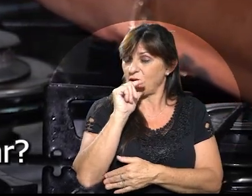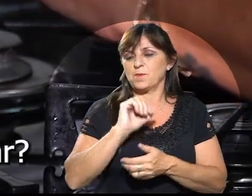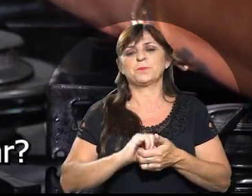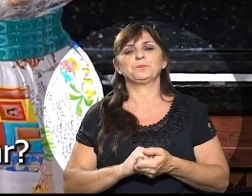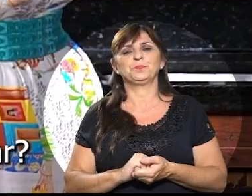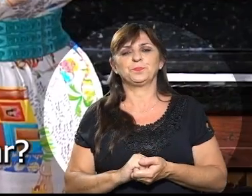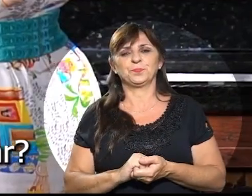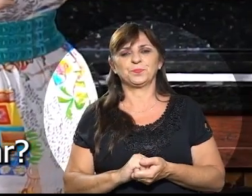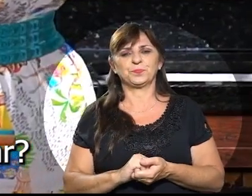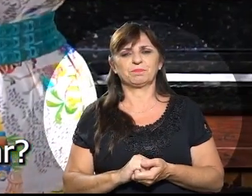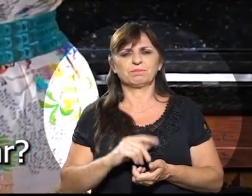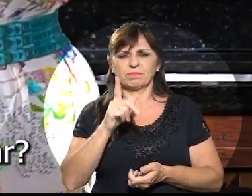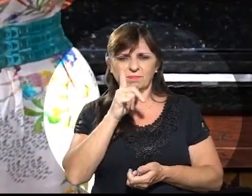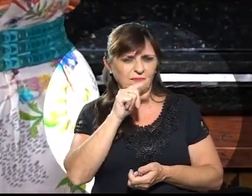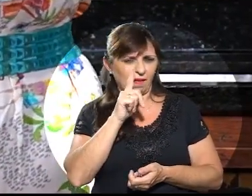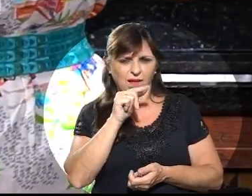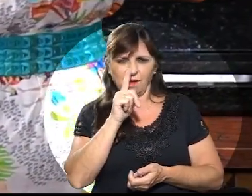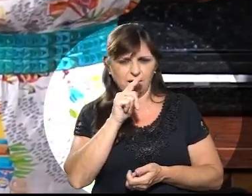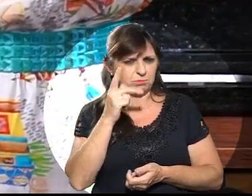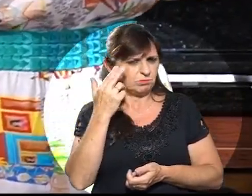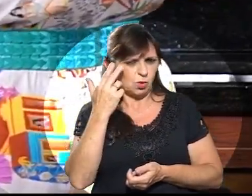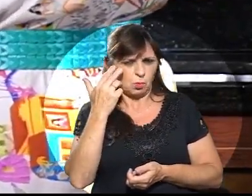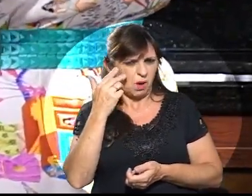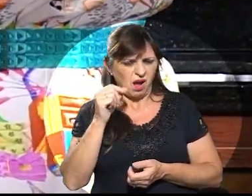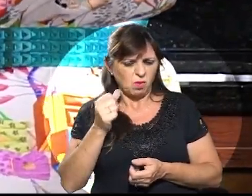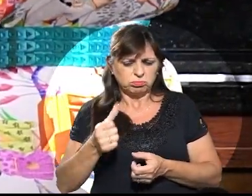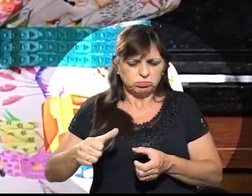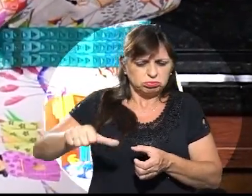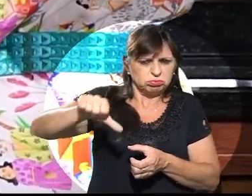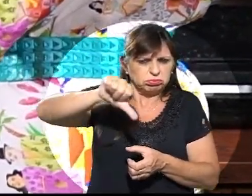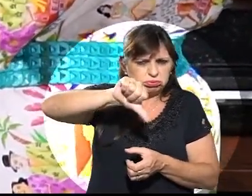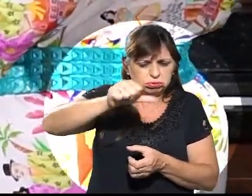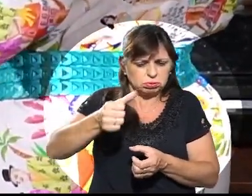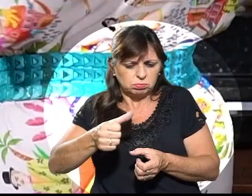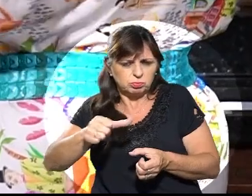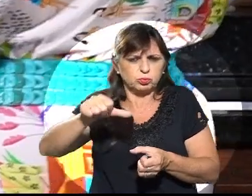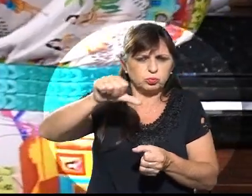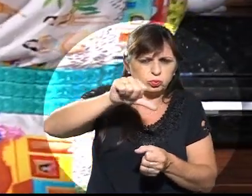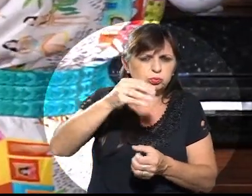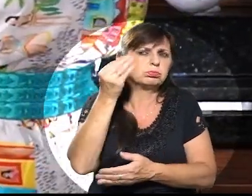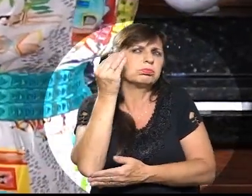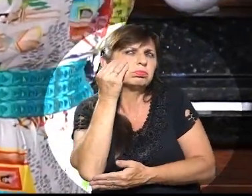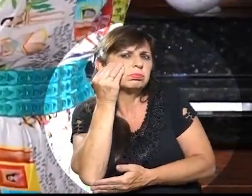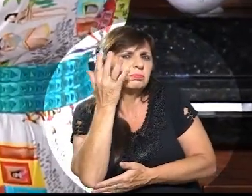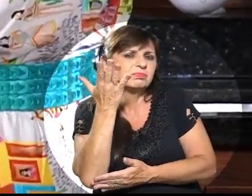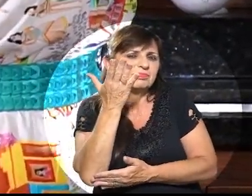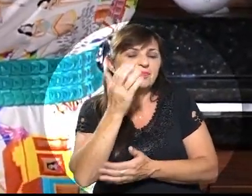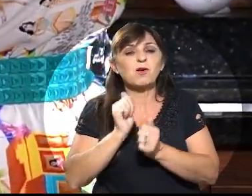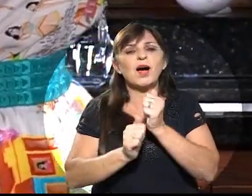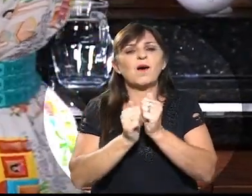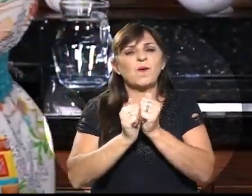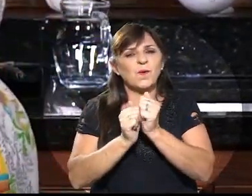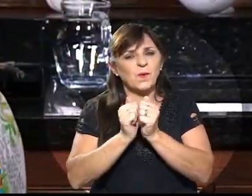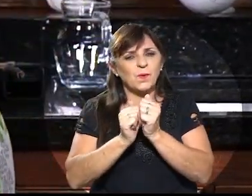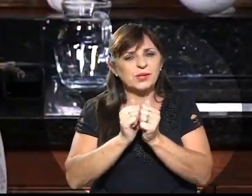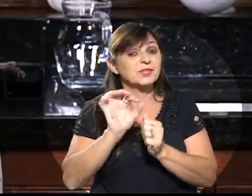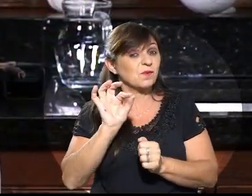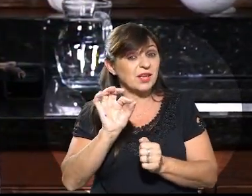ser acrescentada depois de faltar. Sim, isso, depois. Porque a gente vai testar o arroz, né? Bom. Que o que vai dar o tom ali vai ser o arroz,